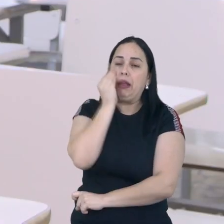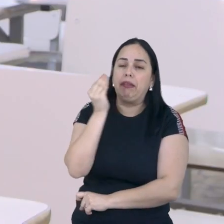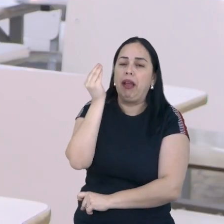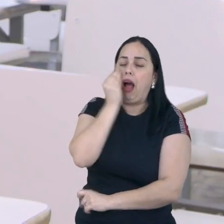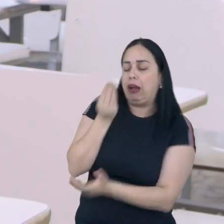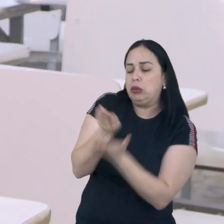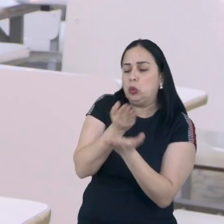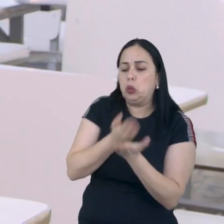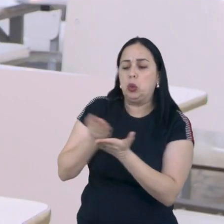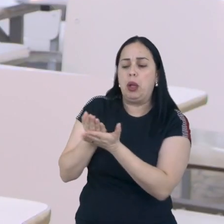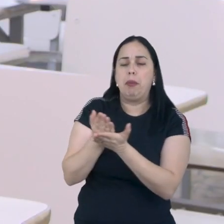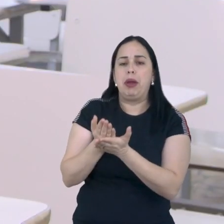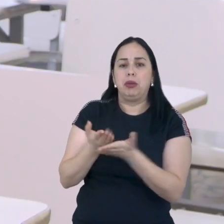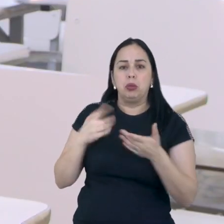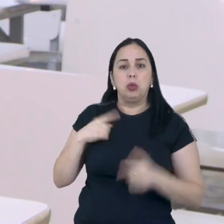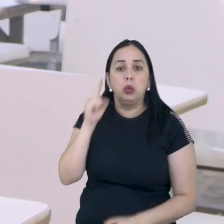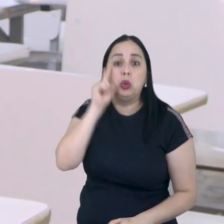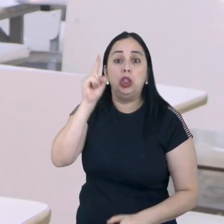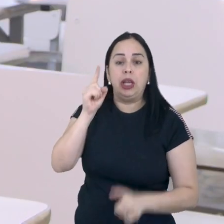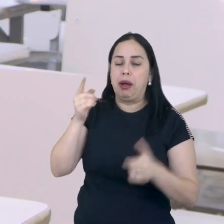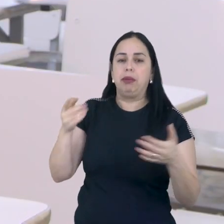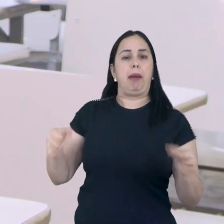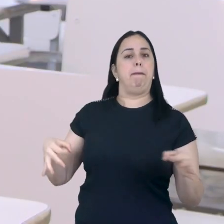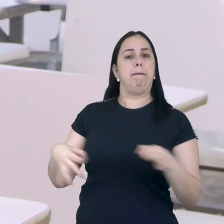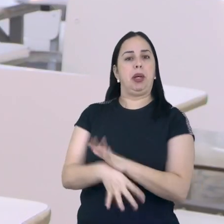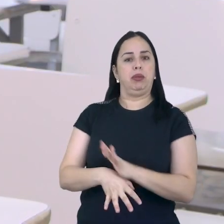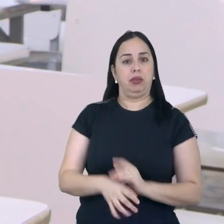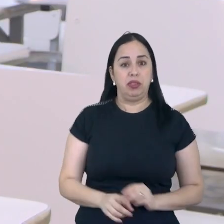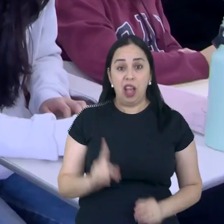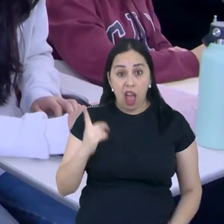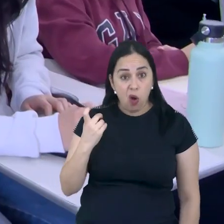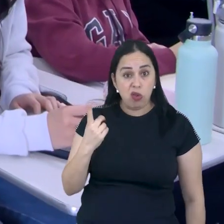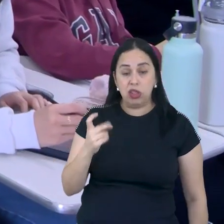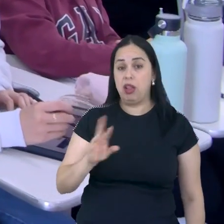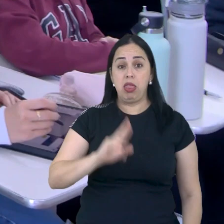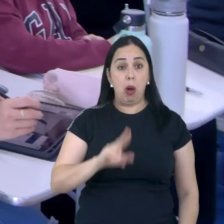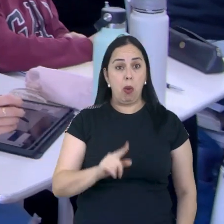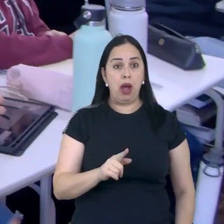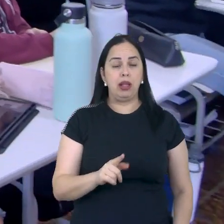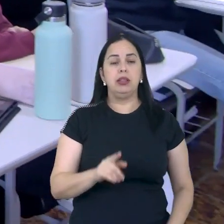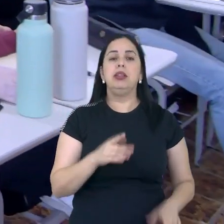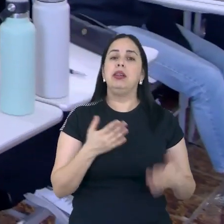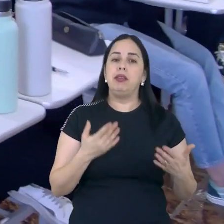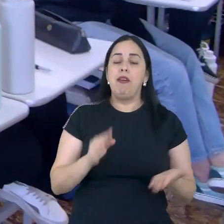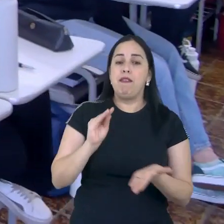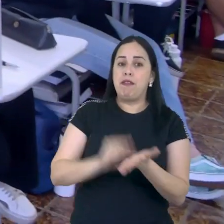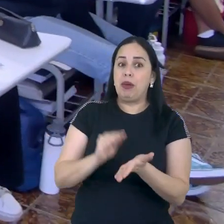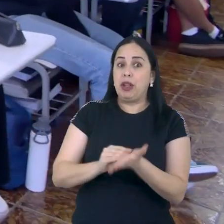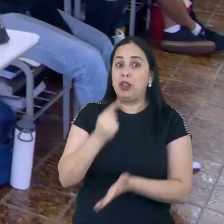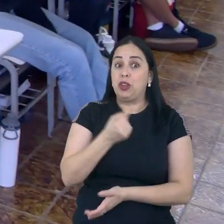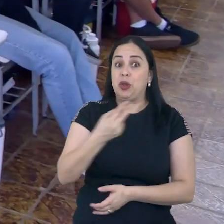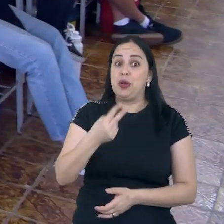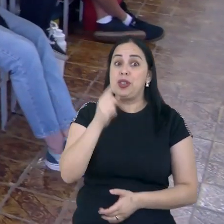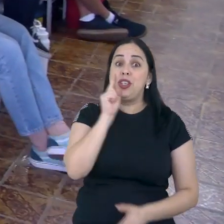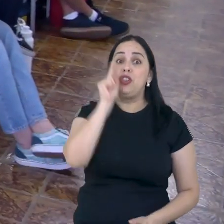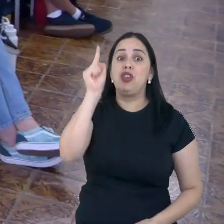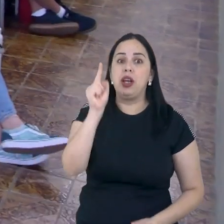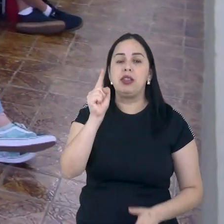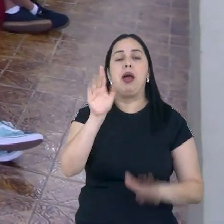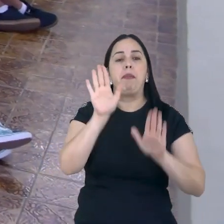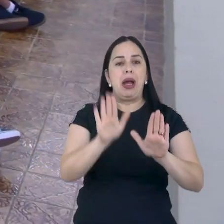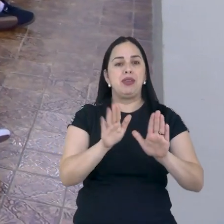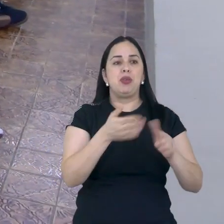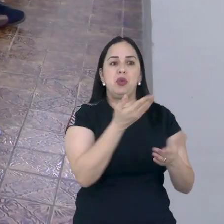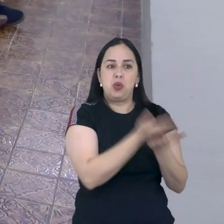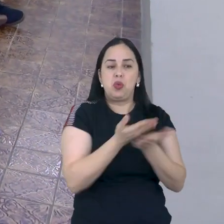é difícil, mas a gente vai tentando, estudando bastante para chegar preparado no dia. E ele não é o único. Há poucas semanas do Enem,